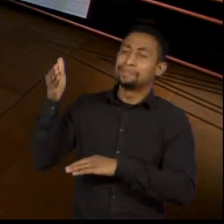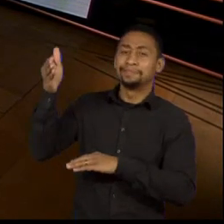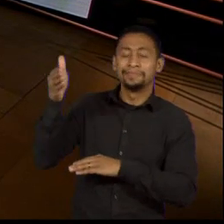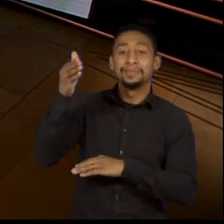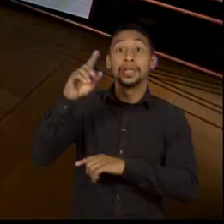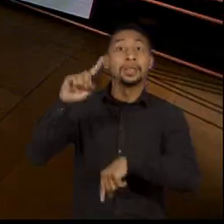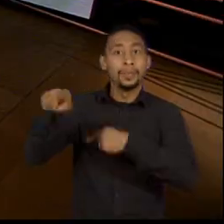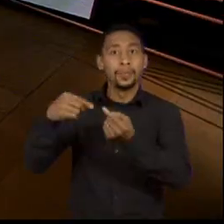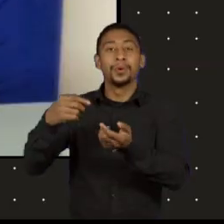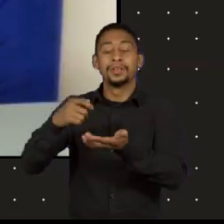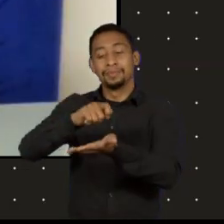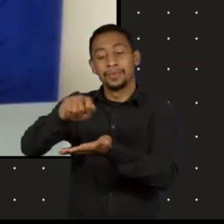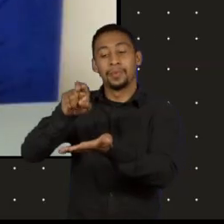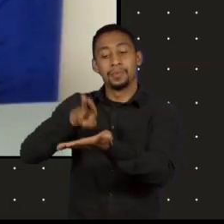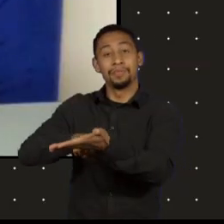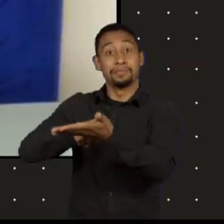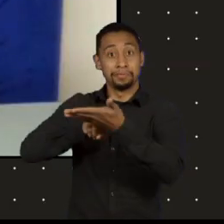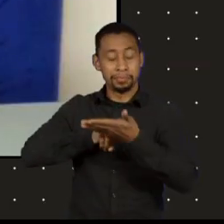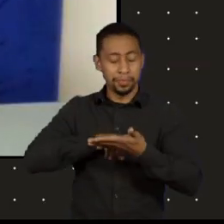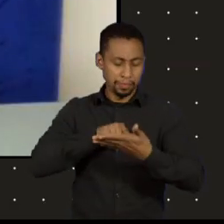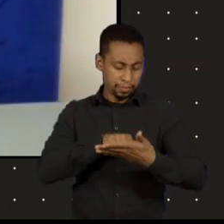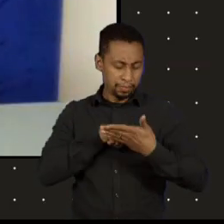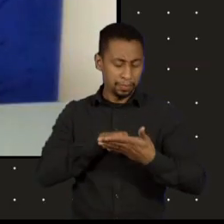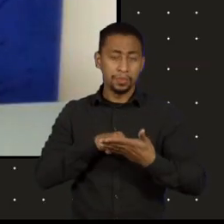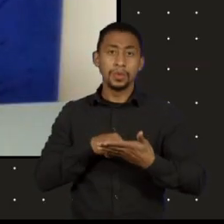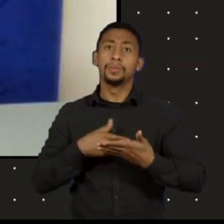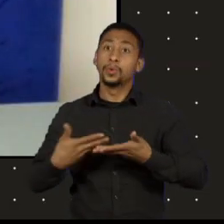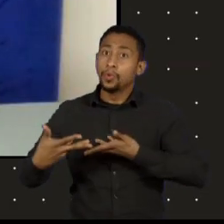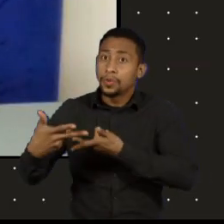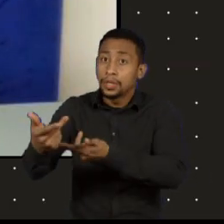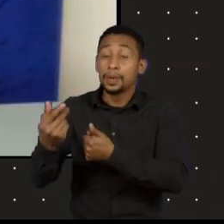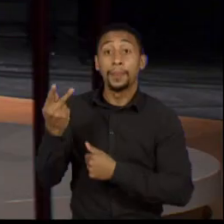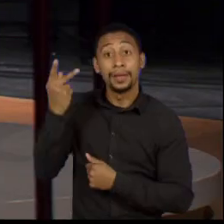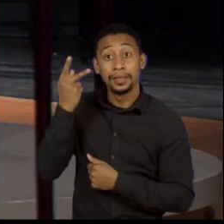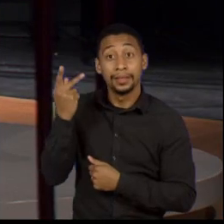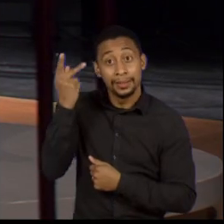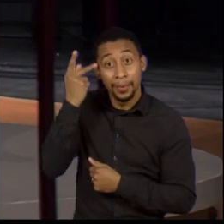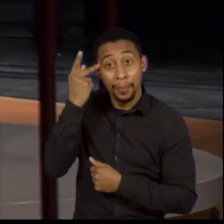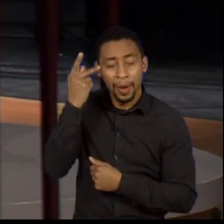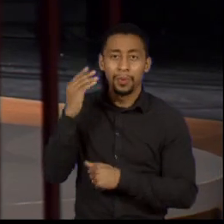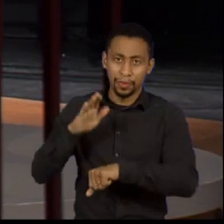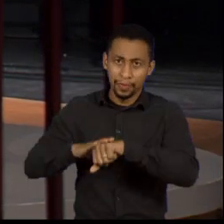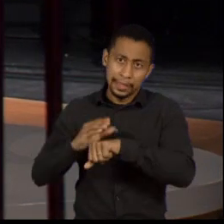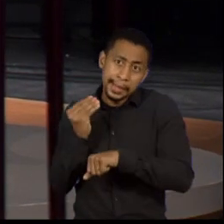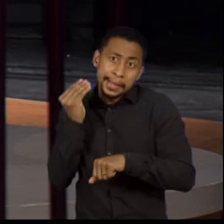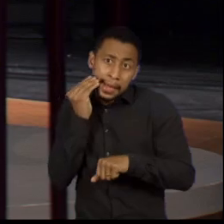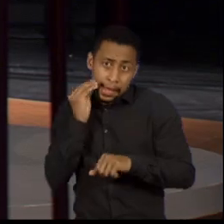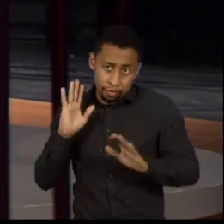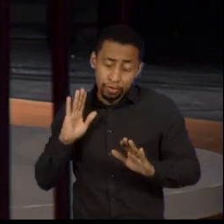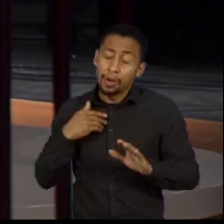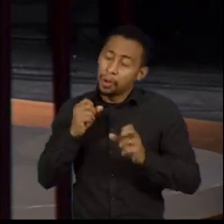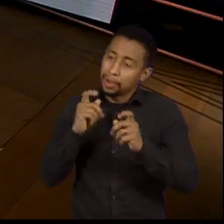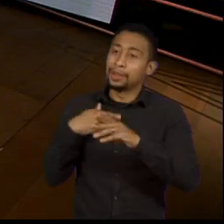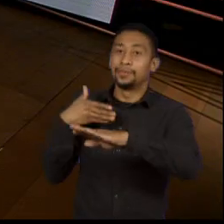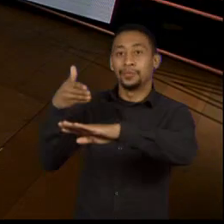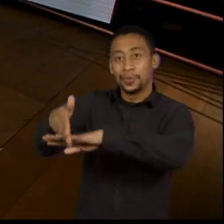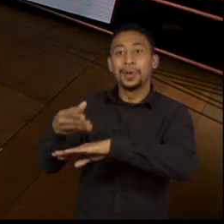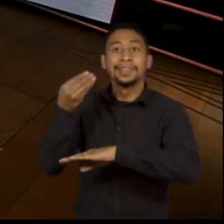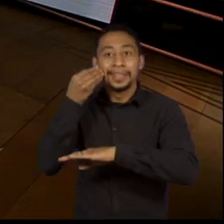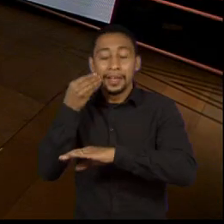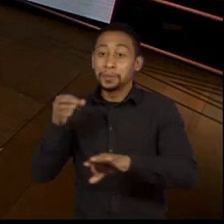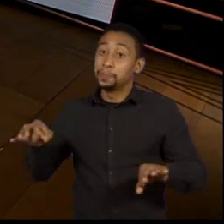dele depois, perguntando se eu não viria a São Paulo fazer um teste. Aí, fiz o teste e acabou o teste, ele falou